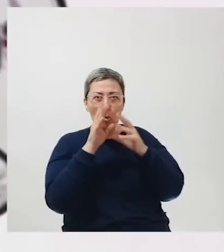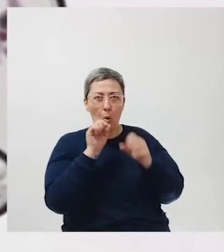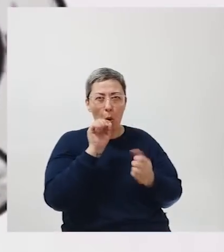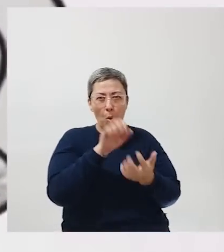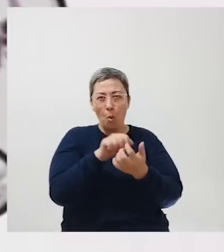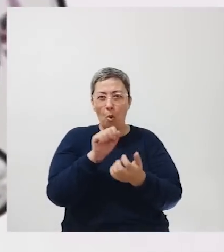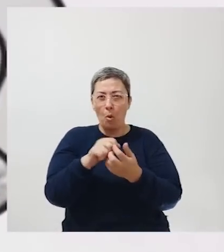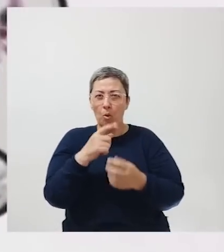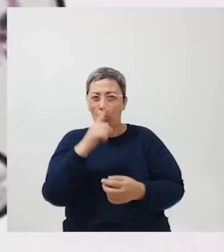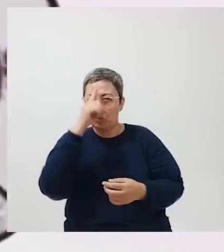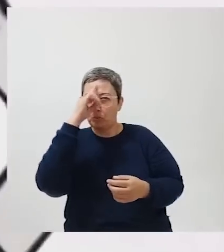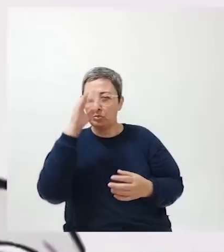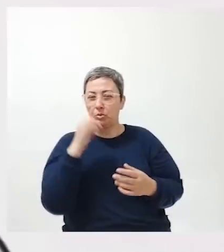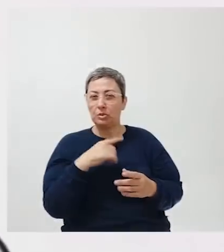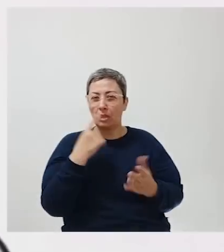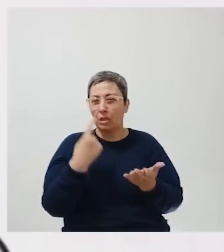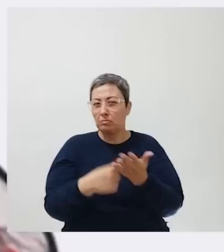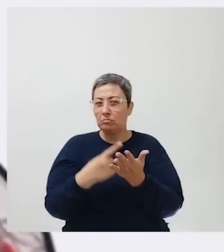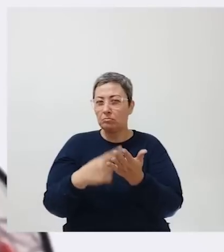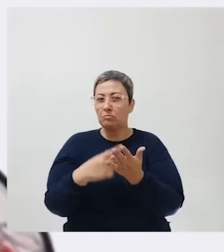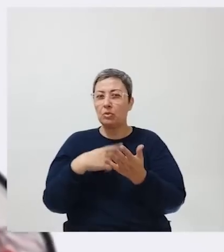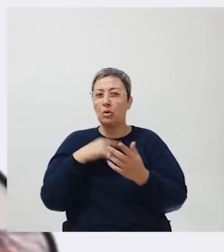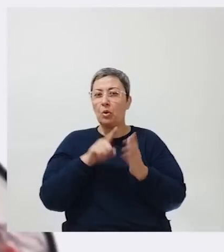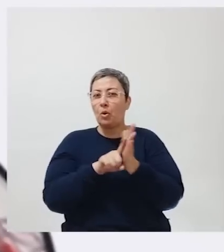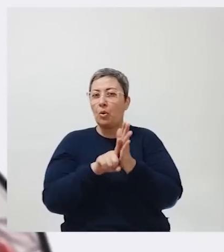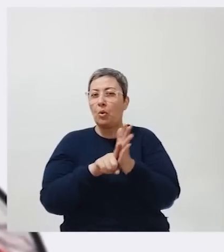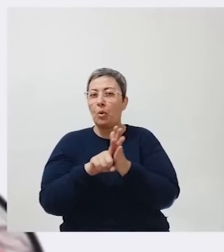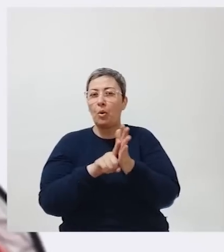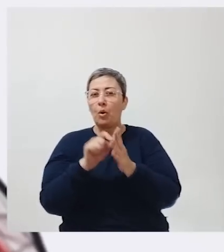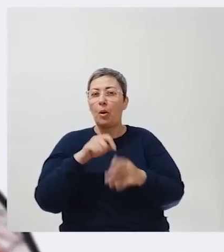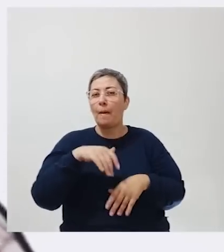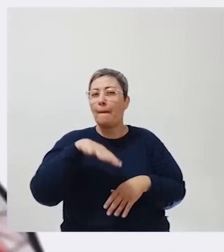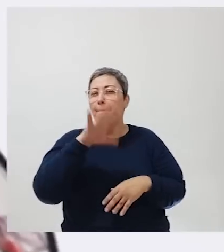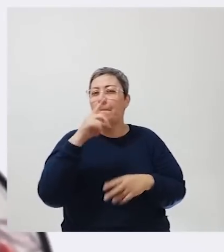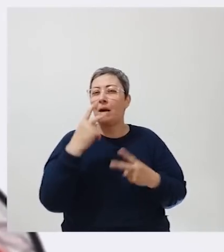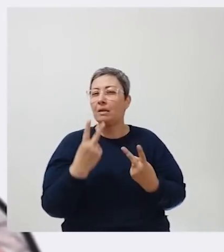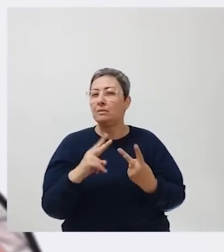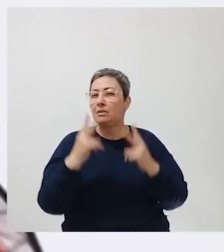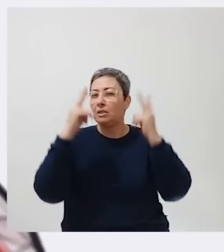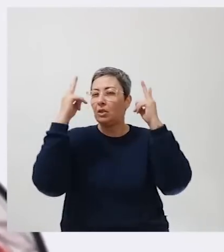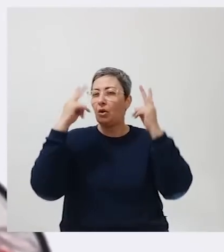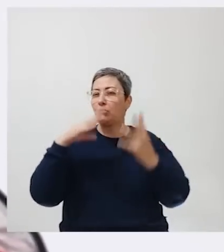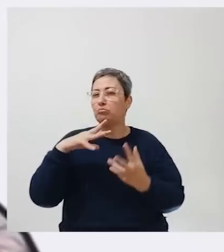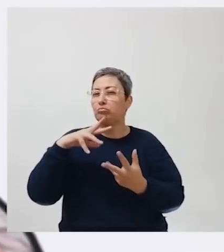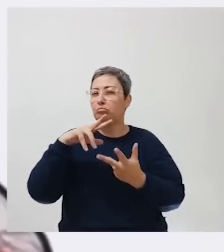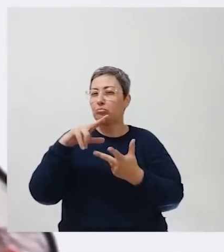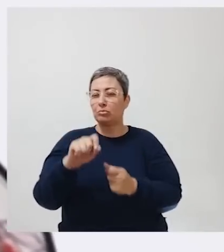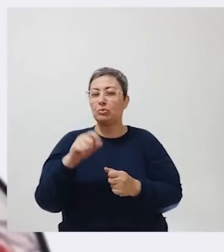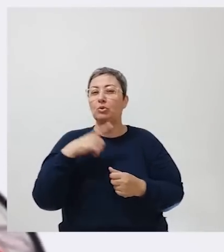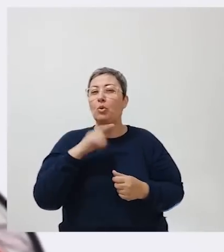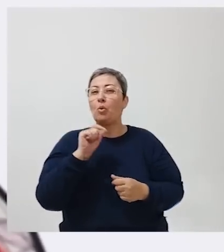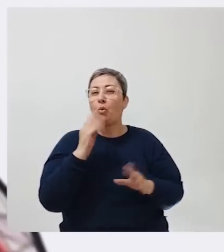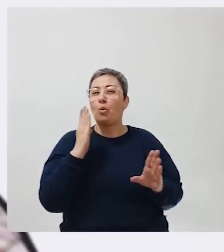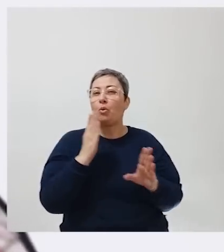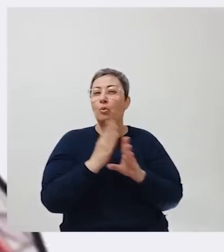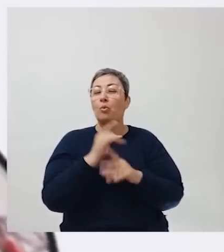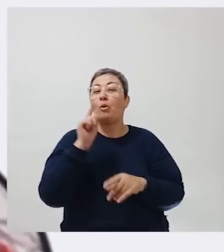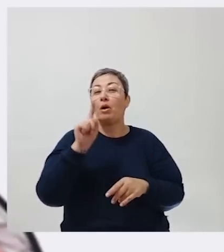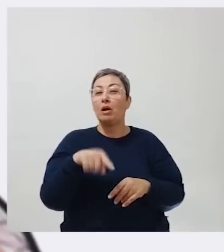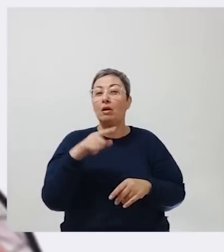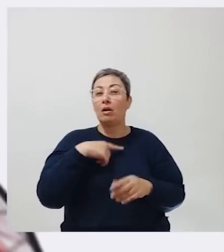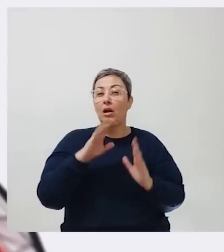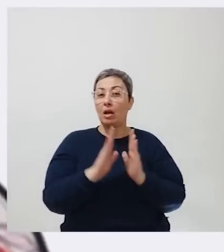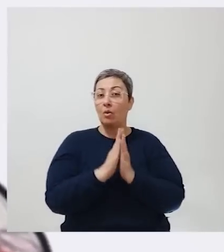Certo dia, resolveram pesquisar qual era a coisa mais valiosa do mundo e descobriram que era